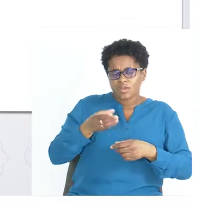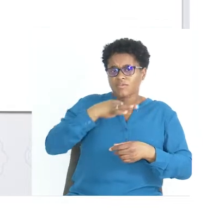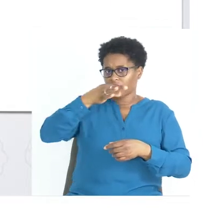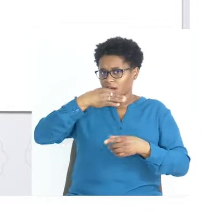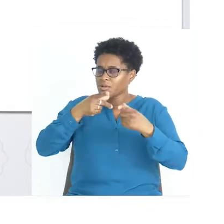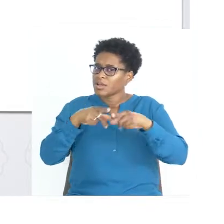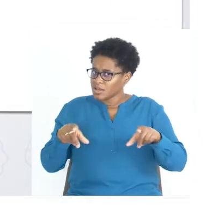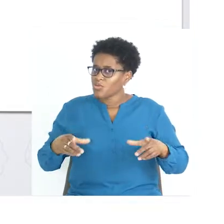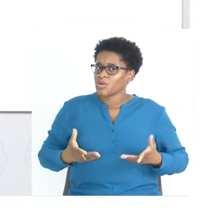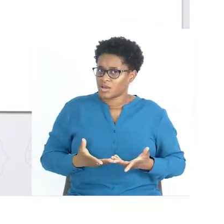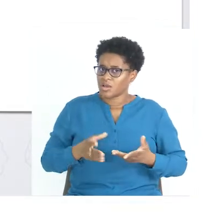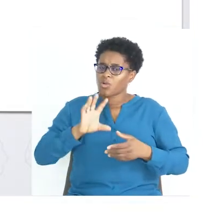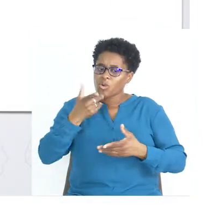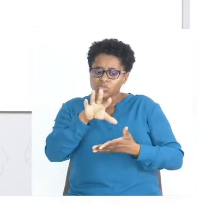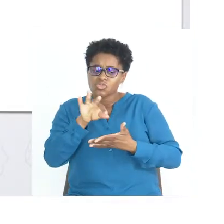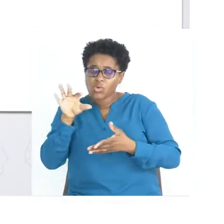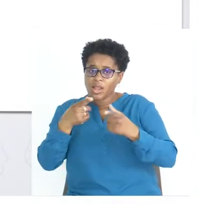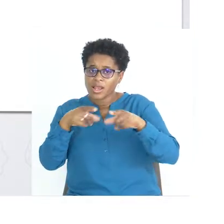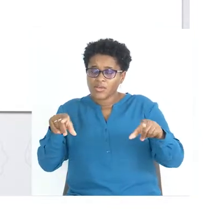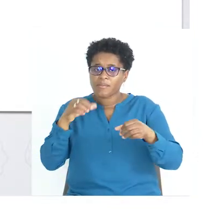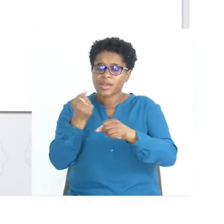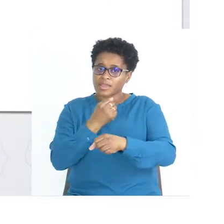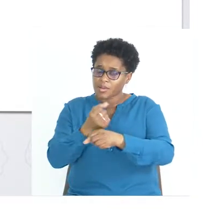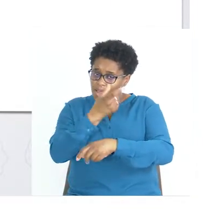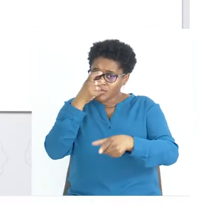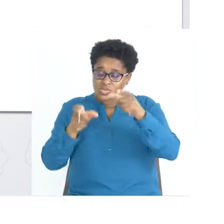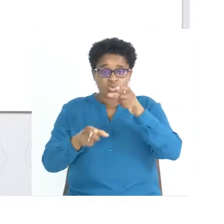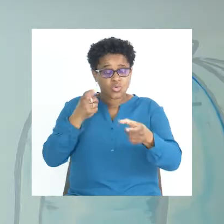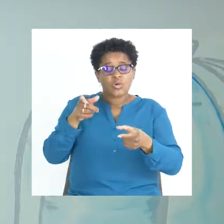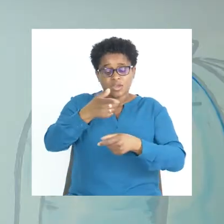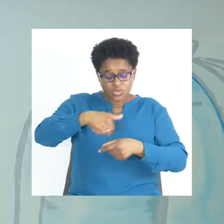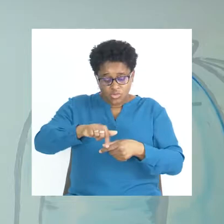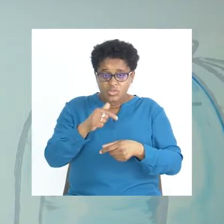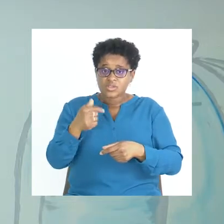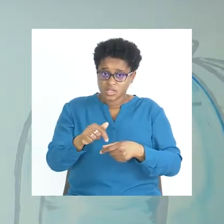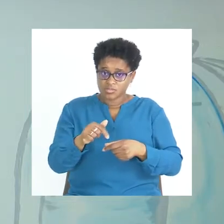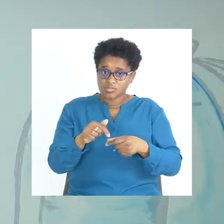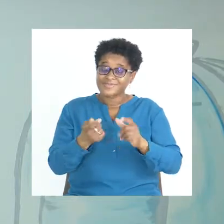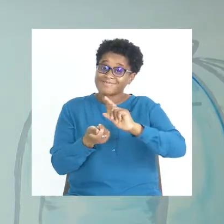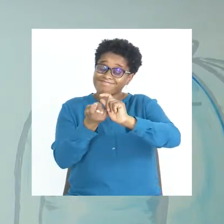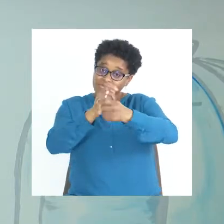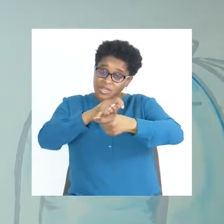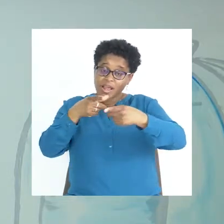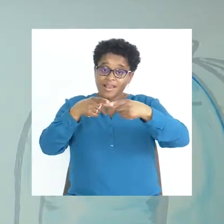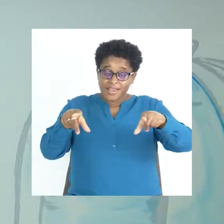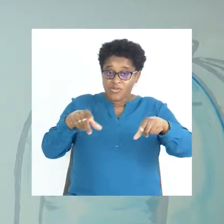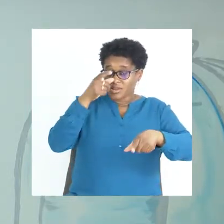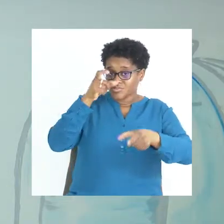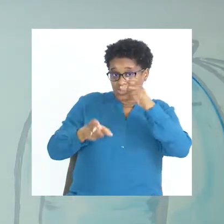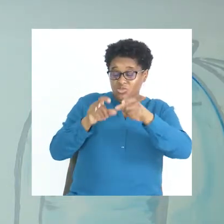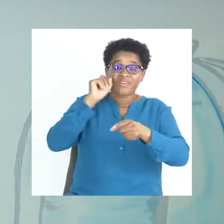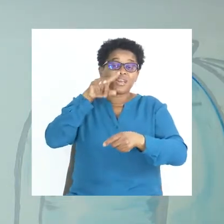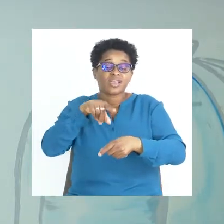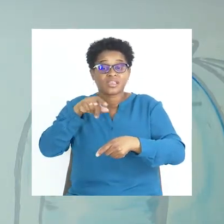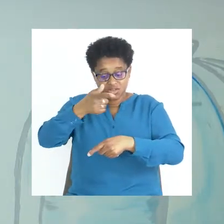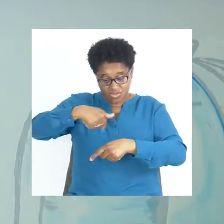quando direcionamos a língua, quando usamos a língua, quando escolhemos a língua para trabalhar a pessoa. Nós temos que adequar a língua às